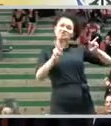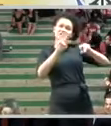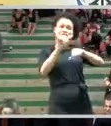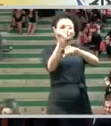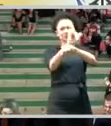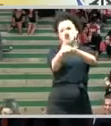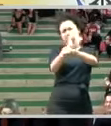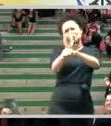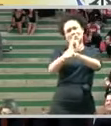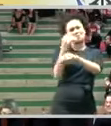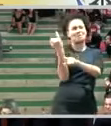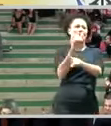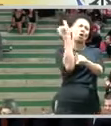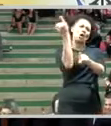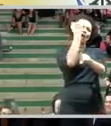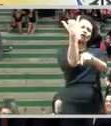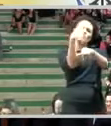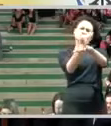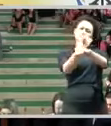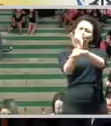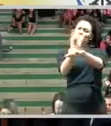YouTube.